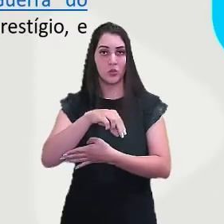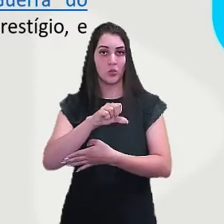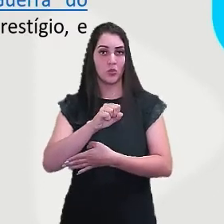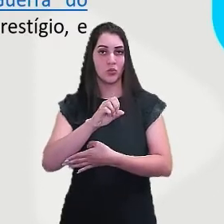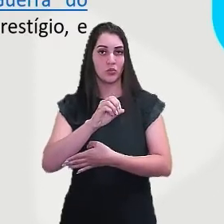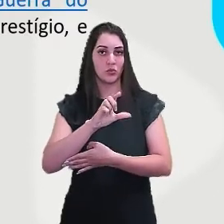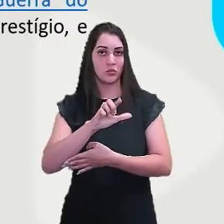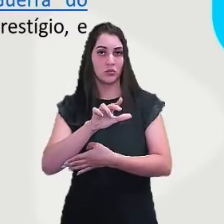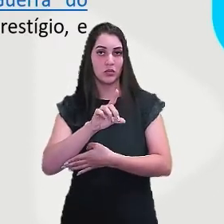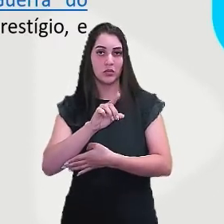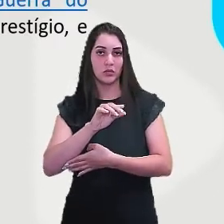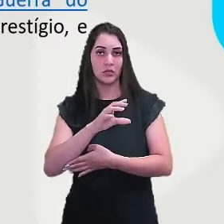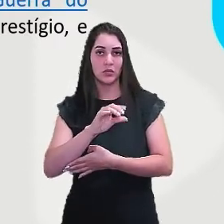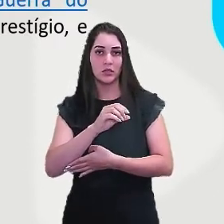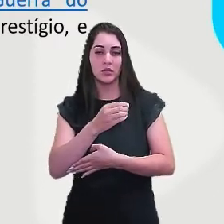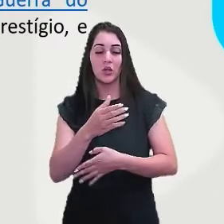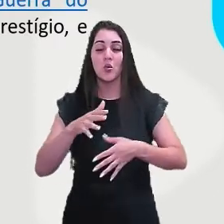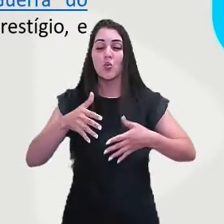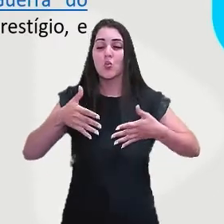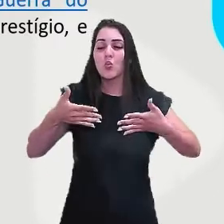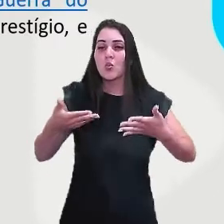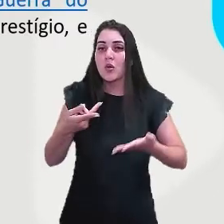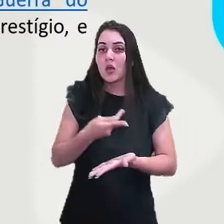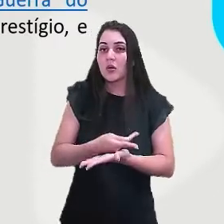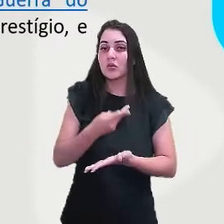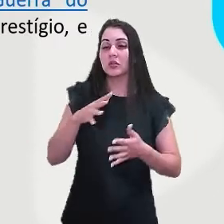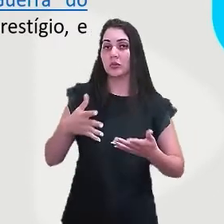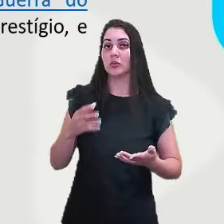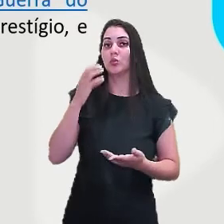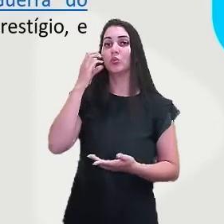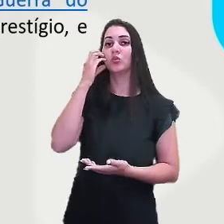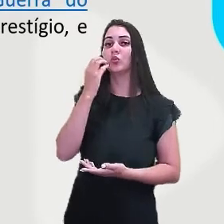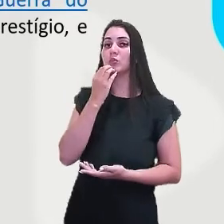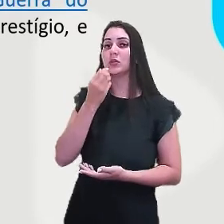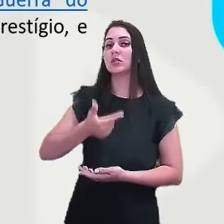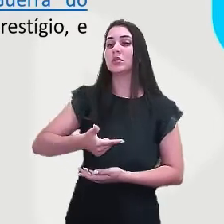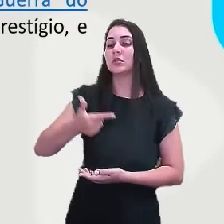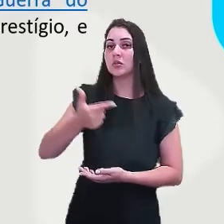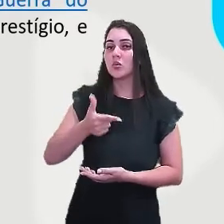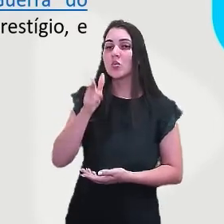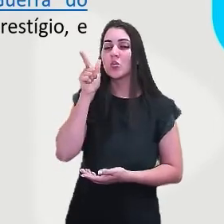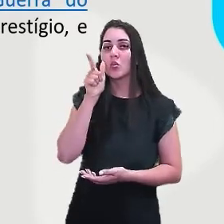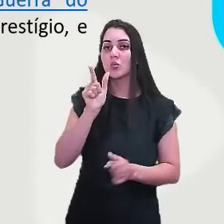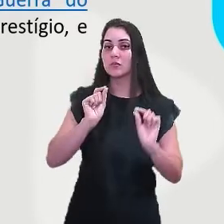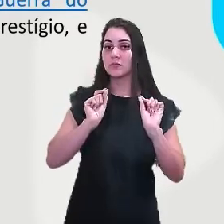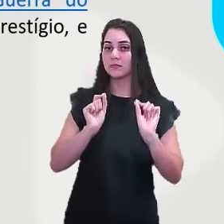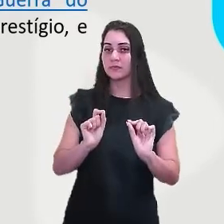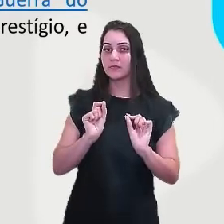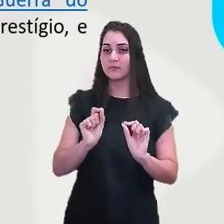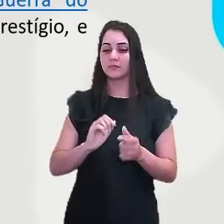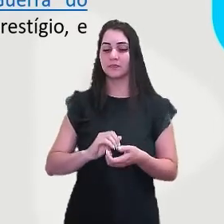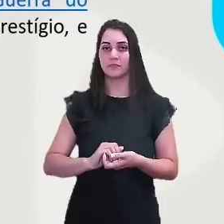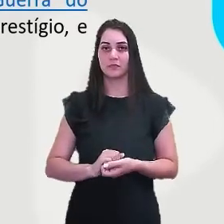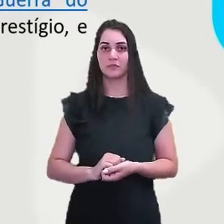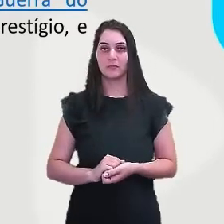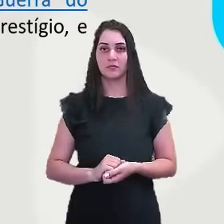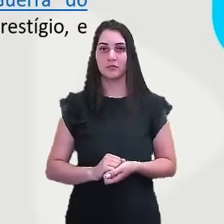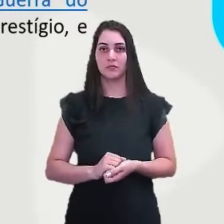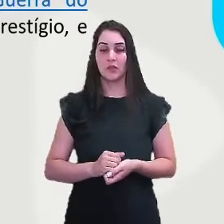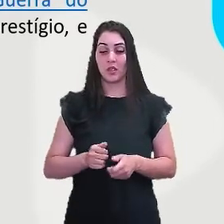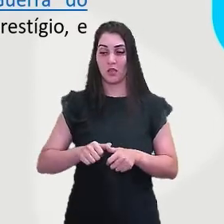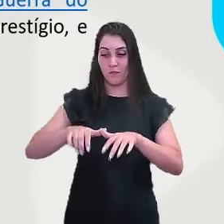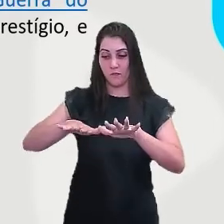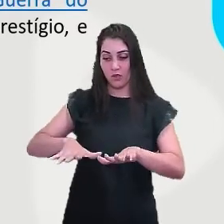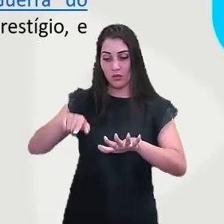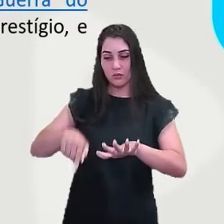dá quando Dom Pedro II ele consegue se estabelecer